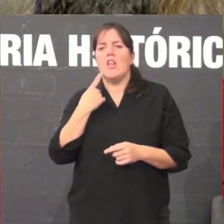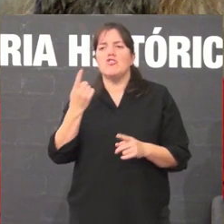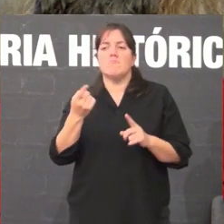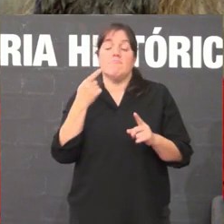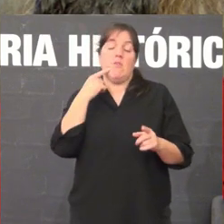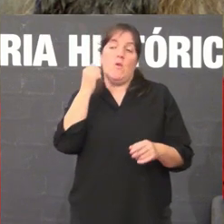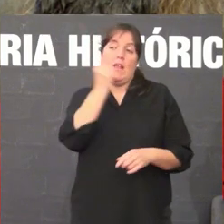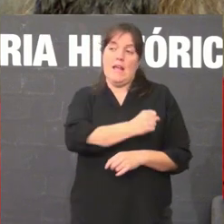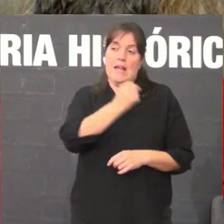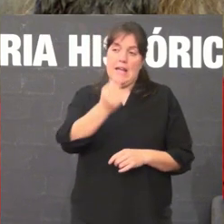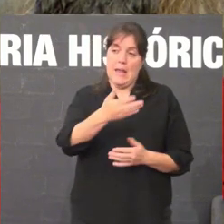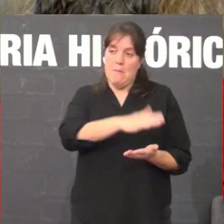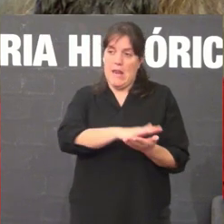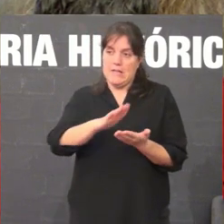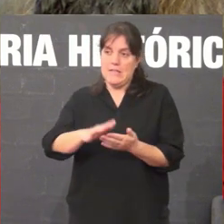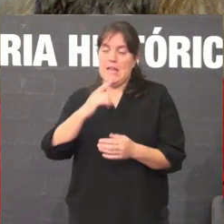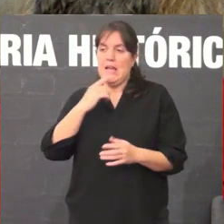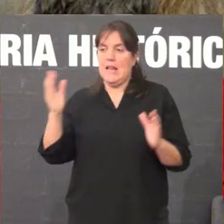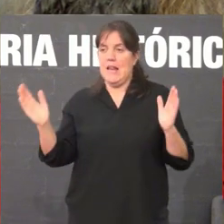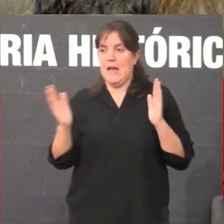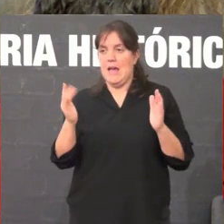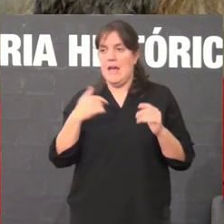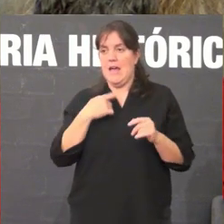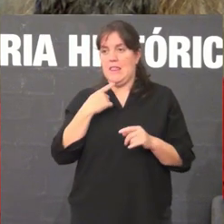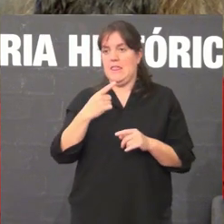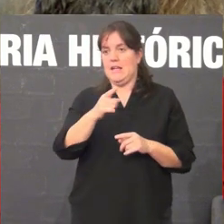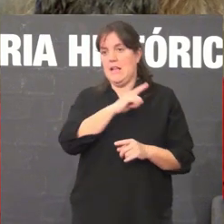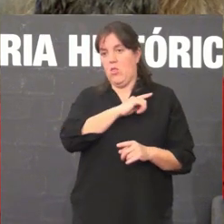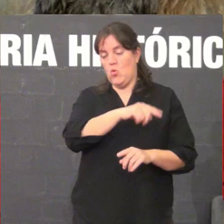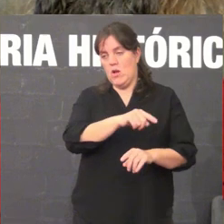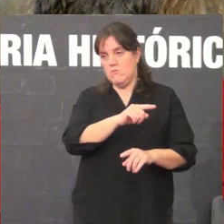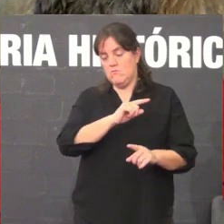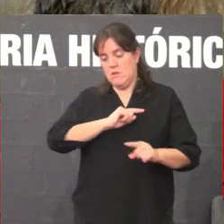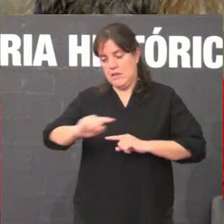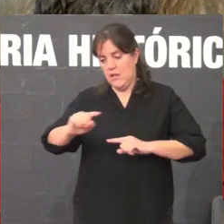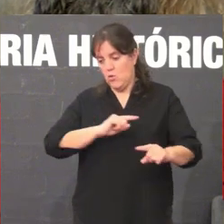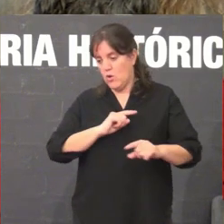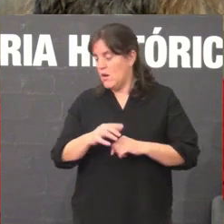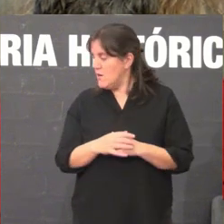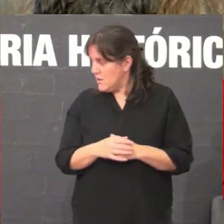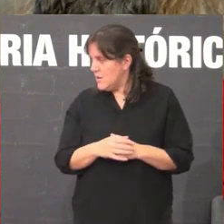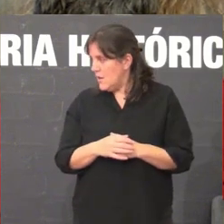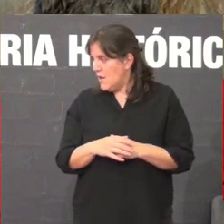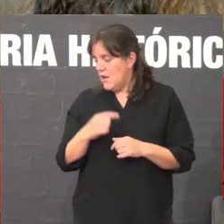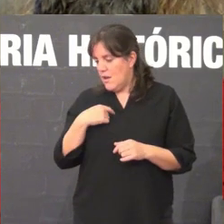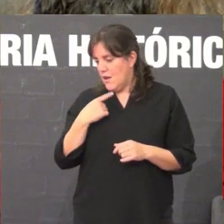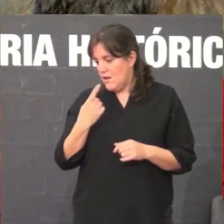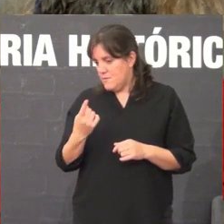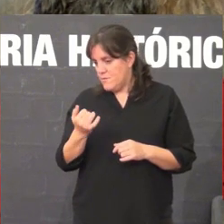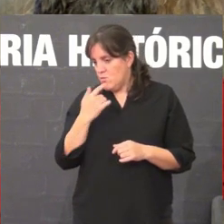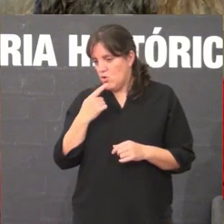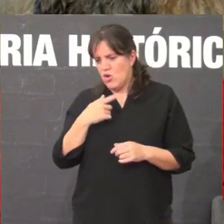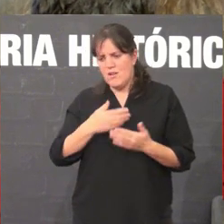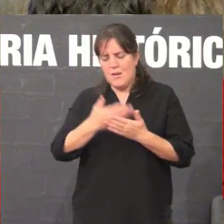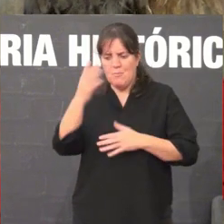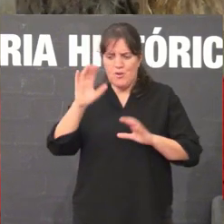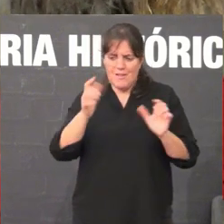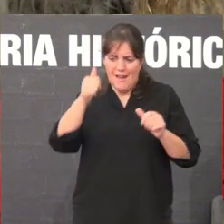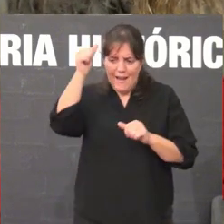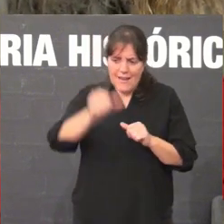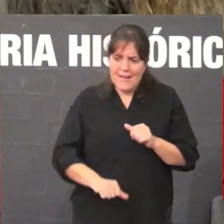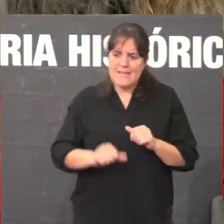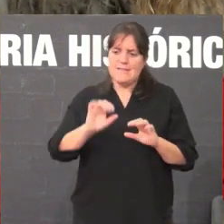ditadura. Este momento faz emergir, então, uma proliferação de documentários, reportagens, filmes,